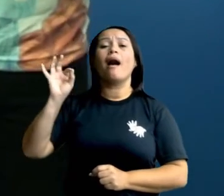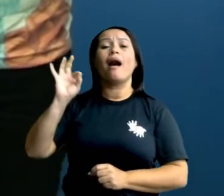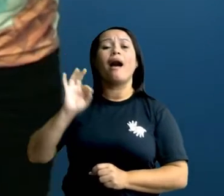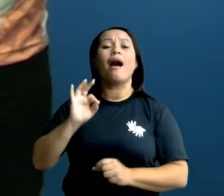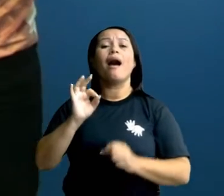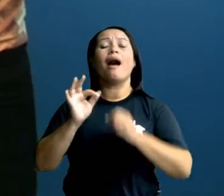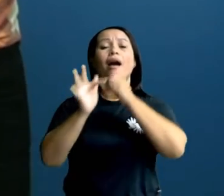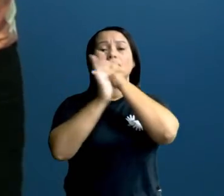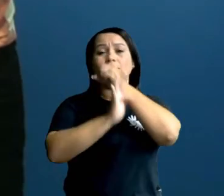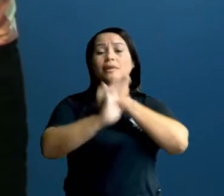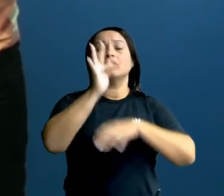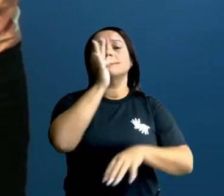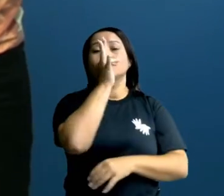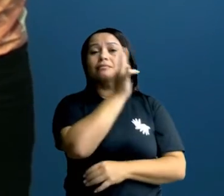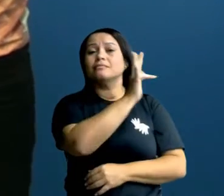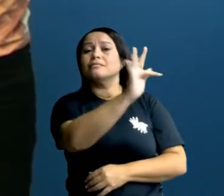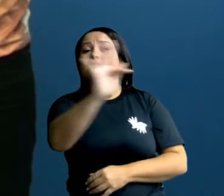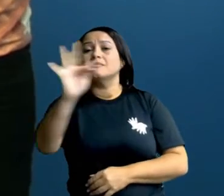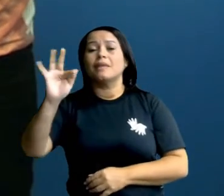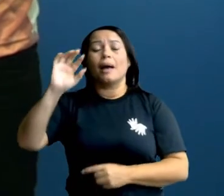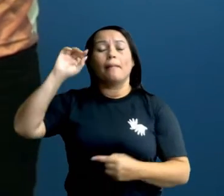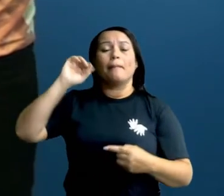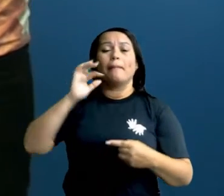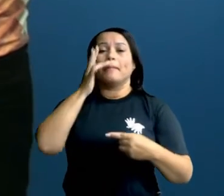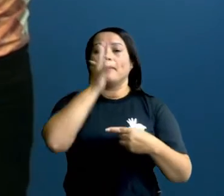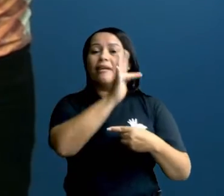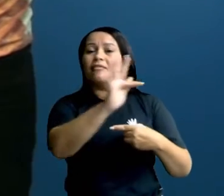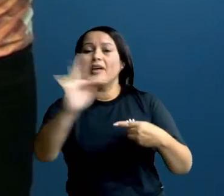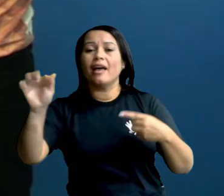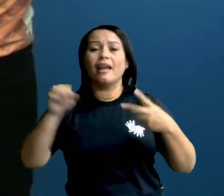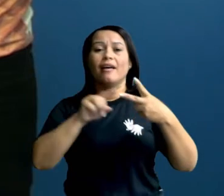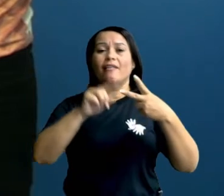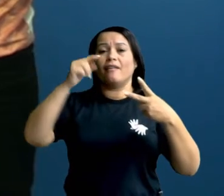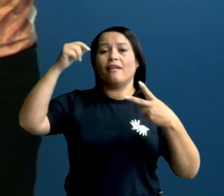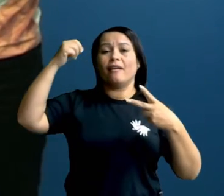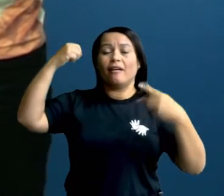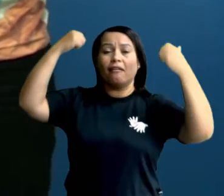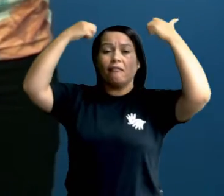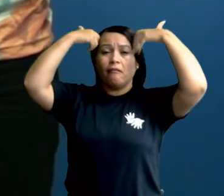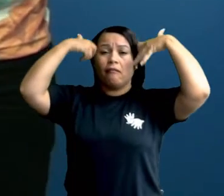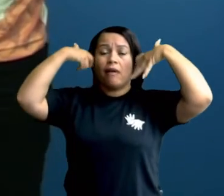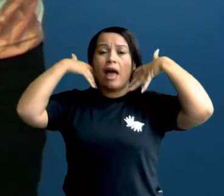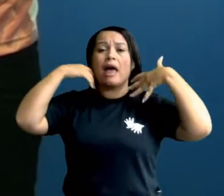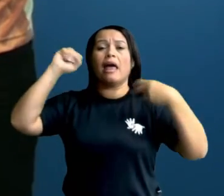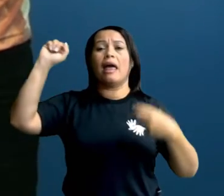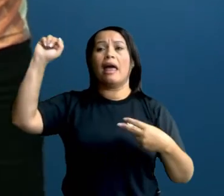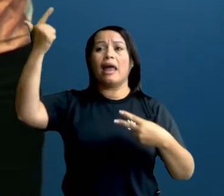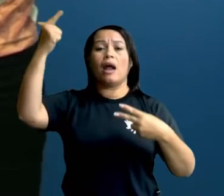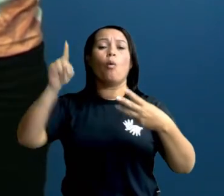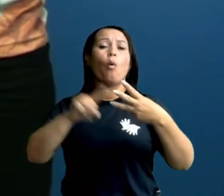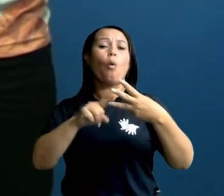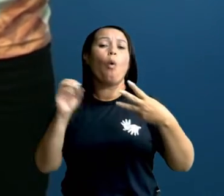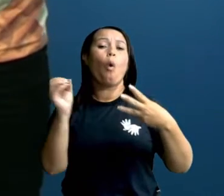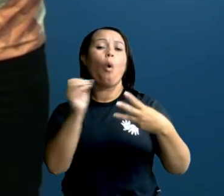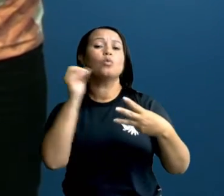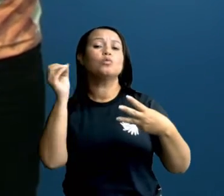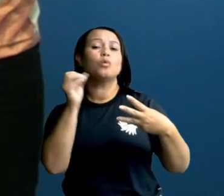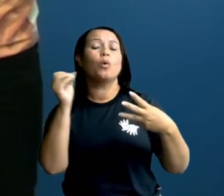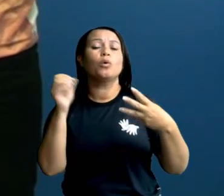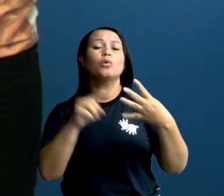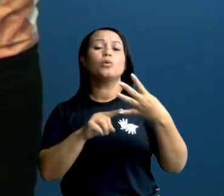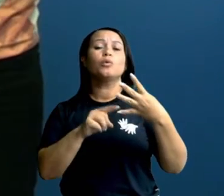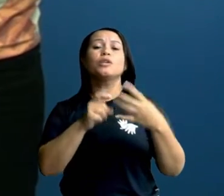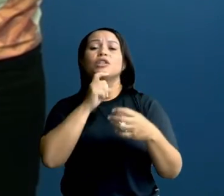Primavera, verão, vou seguir na sequência do aquecimento depois de resfriamento. Então, primavera, verão, outono e